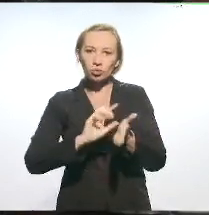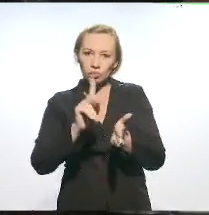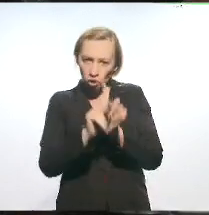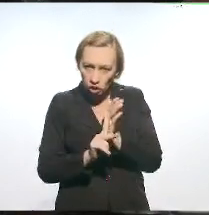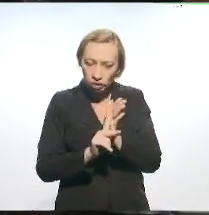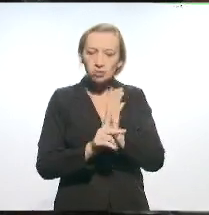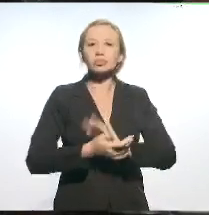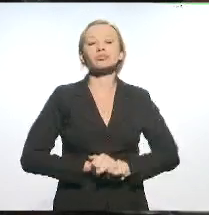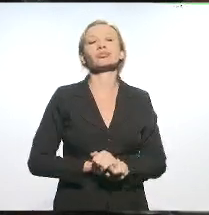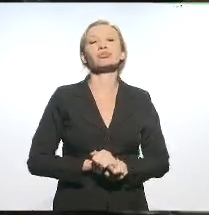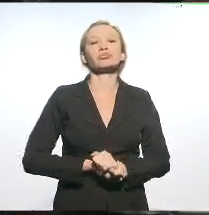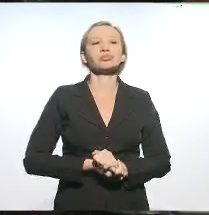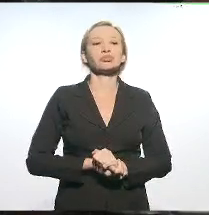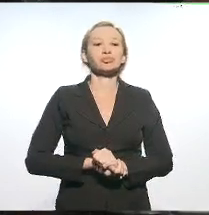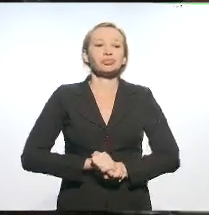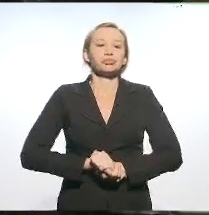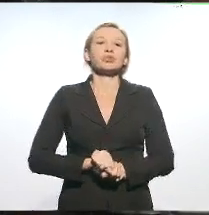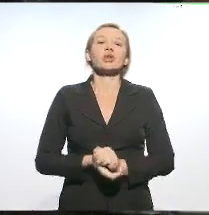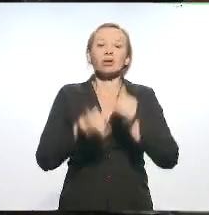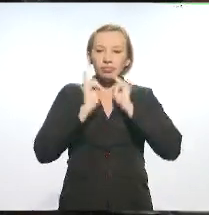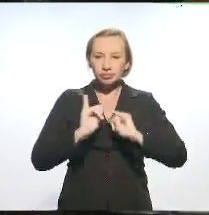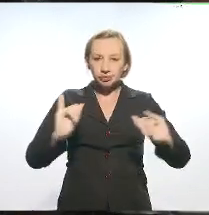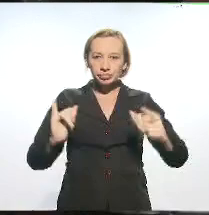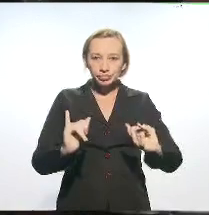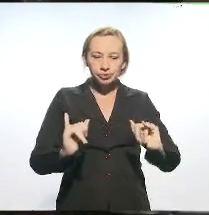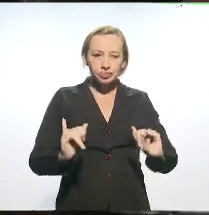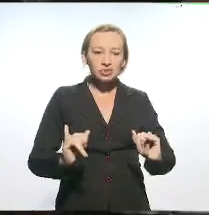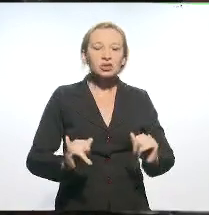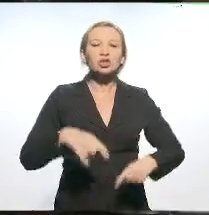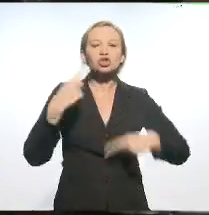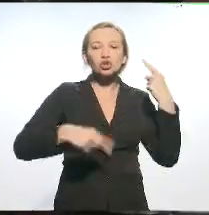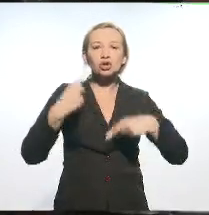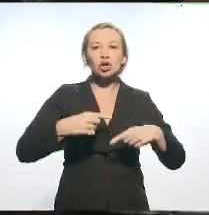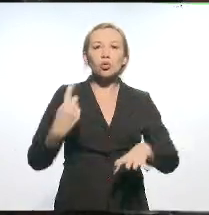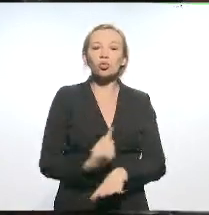Anuncio em regime de urgência em discussão única, projeto de lei complementar.